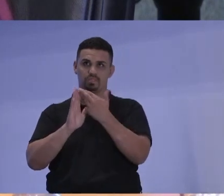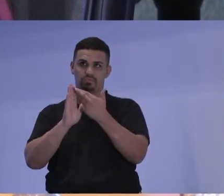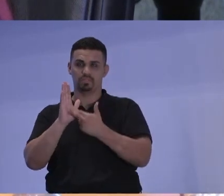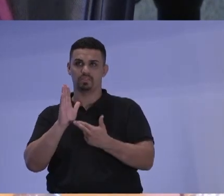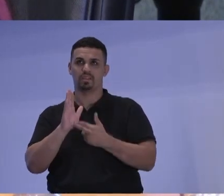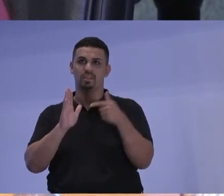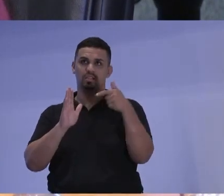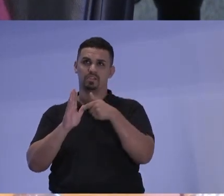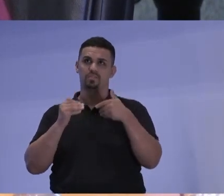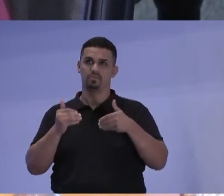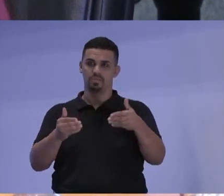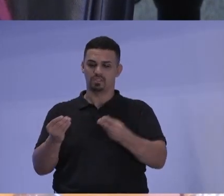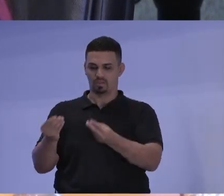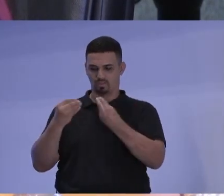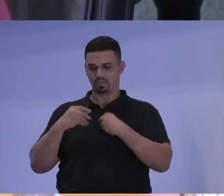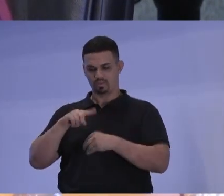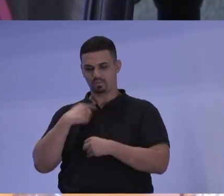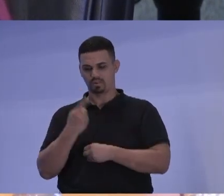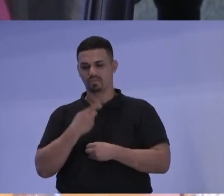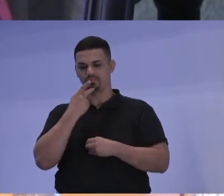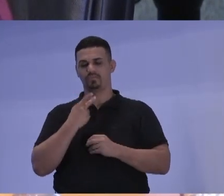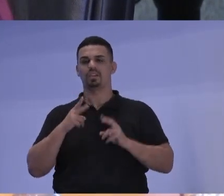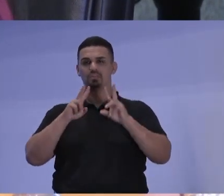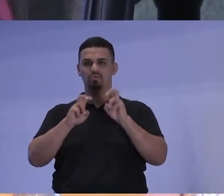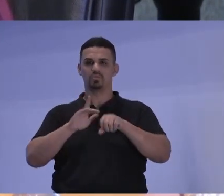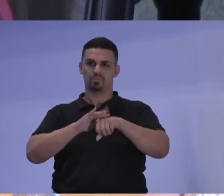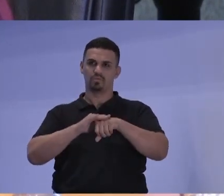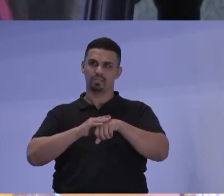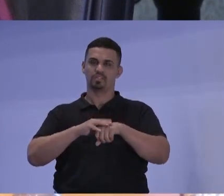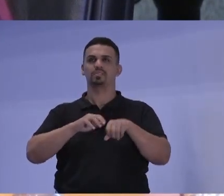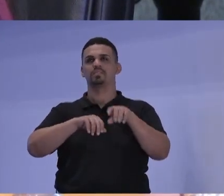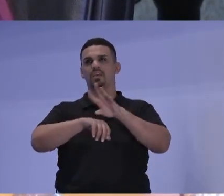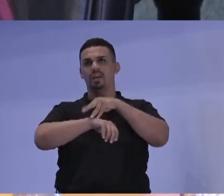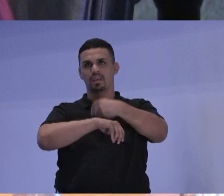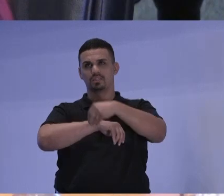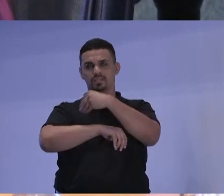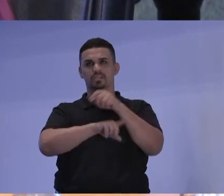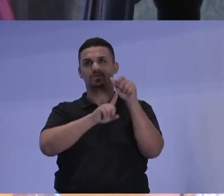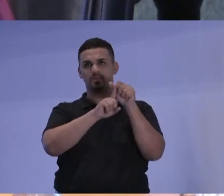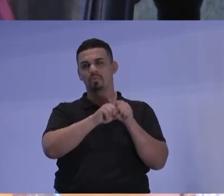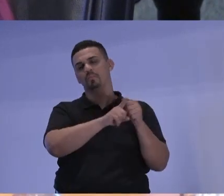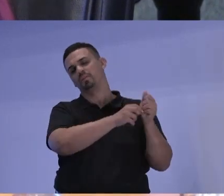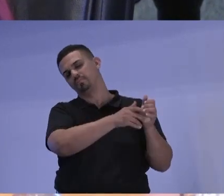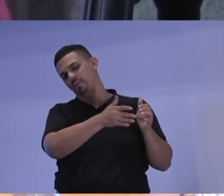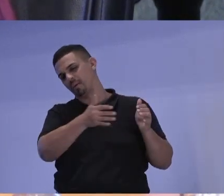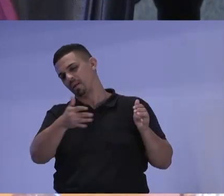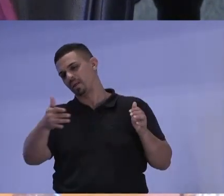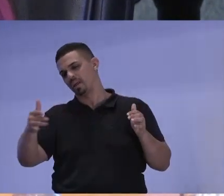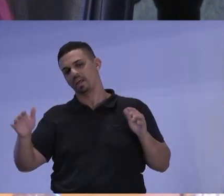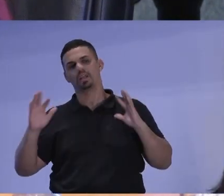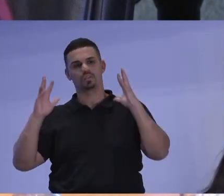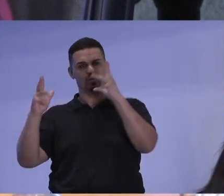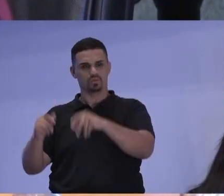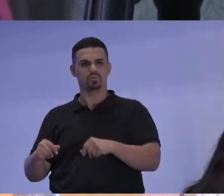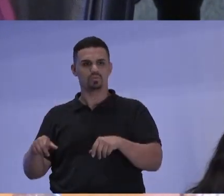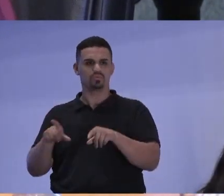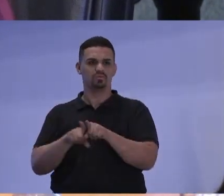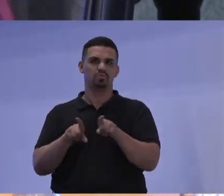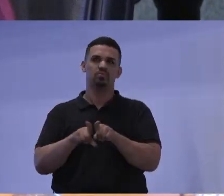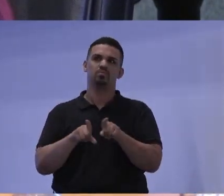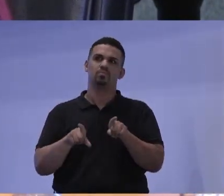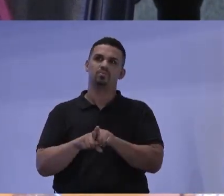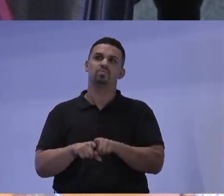para a gente, é que a gente fale sobre hanseníase de janeiro a janeiro, e não que seja um mês apenas para a gente vestir roxo